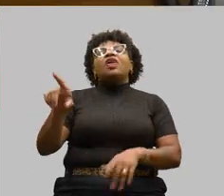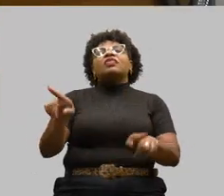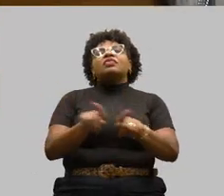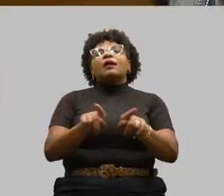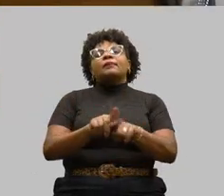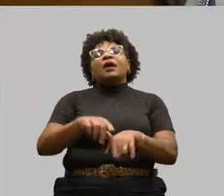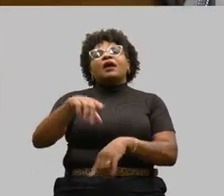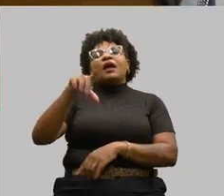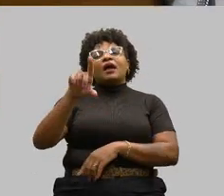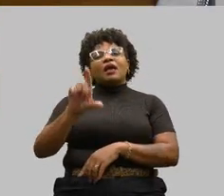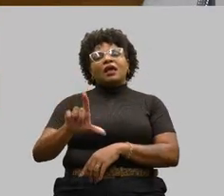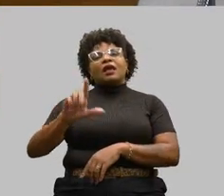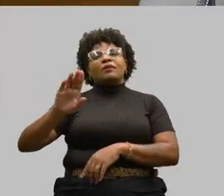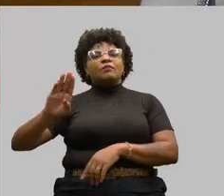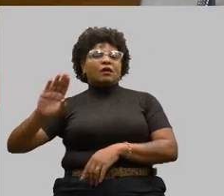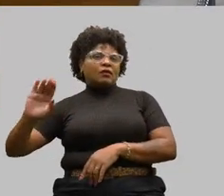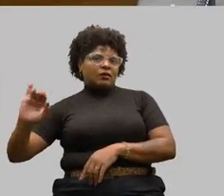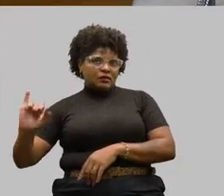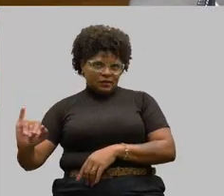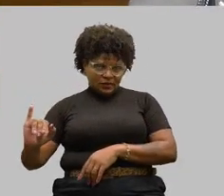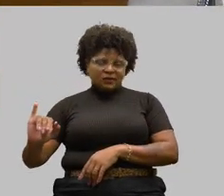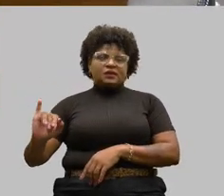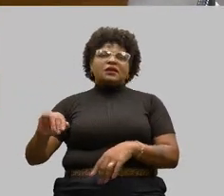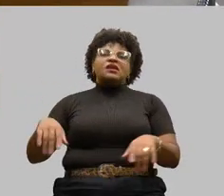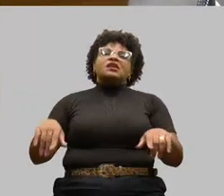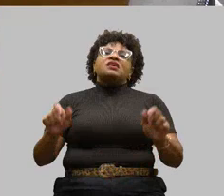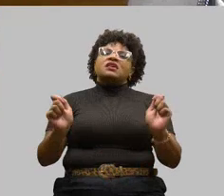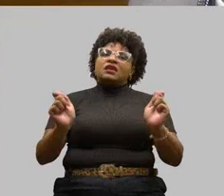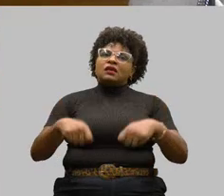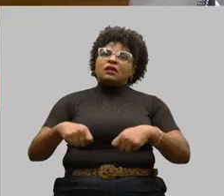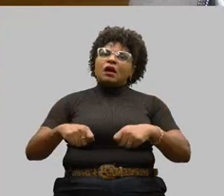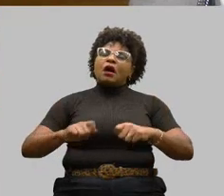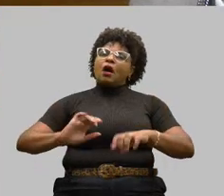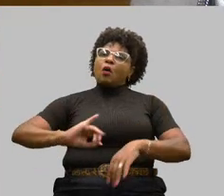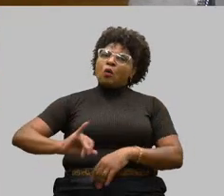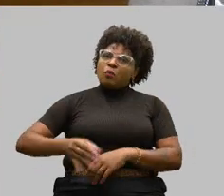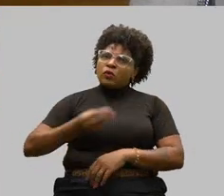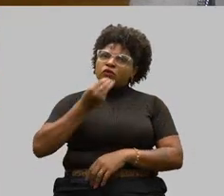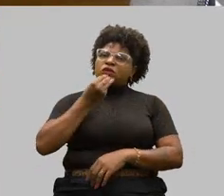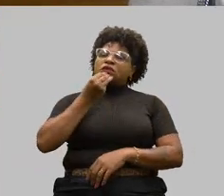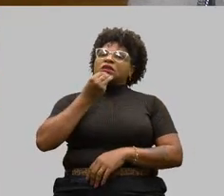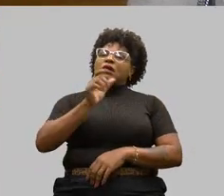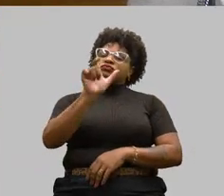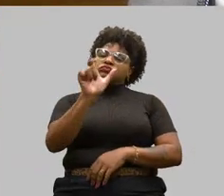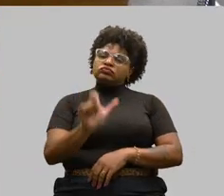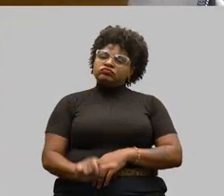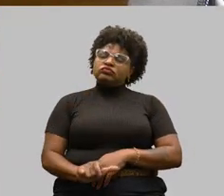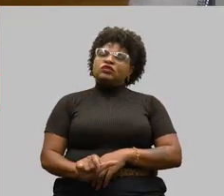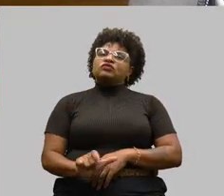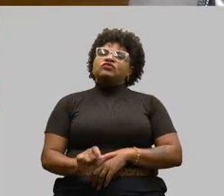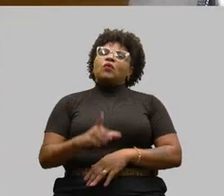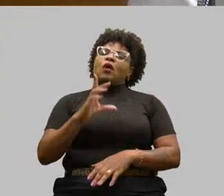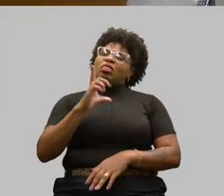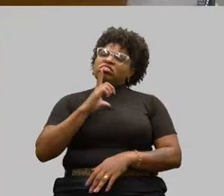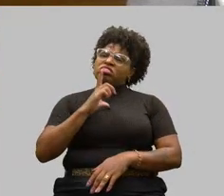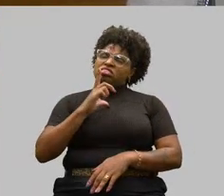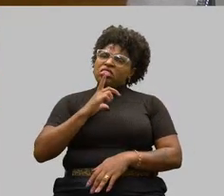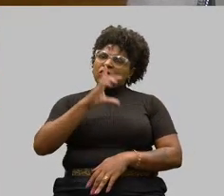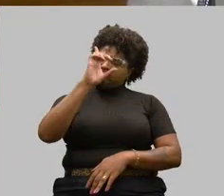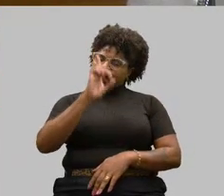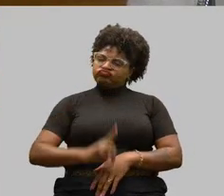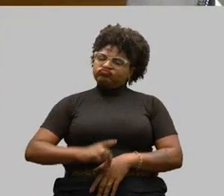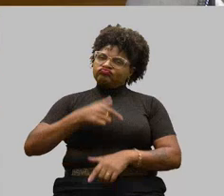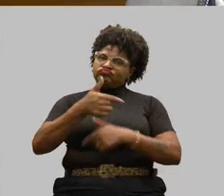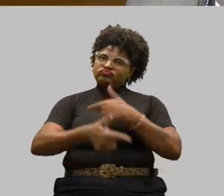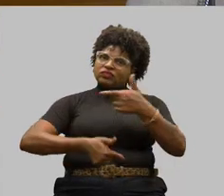prever A Ascensão e a permanência dessa pessoa no trabalho está muito previsto na legislação mas a